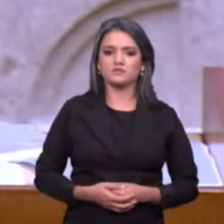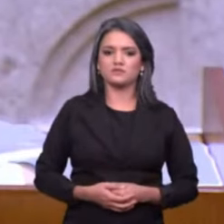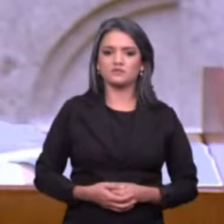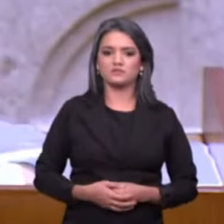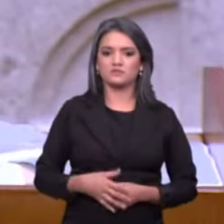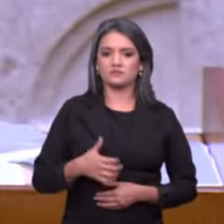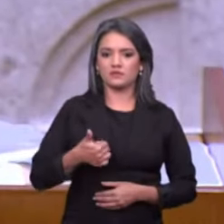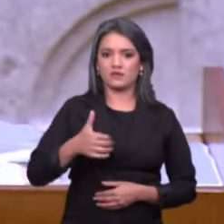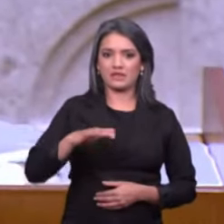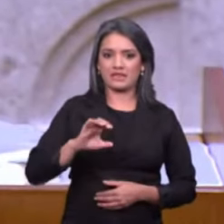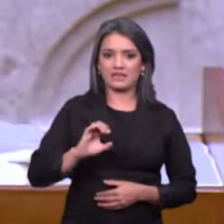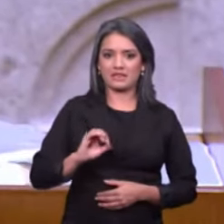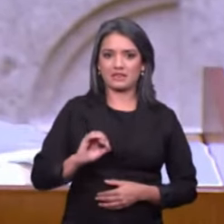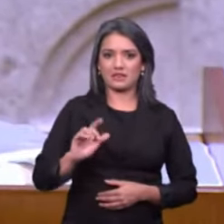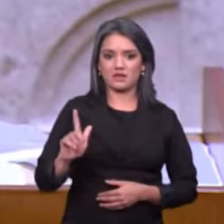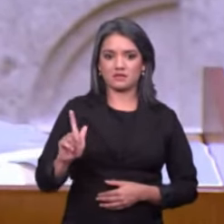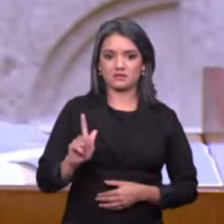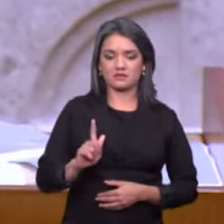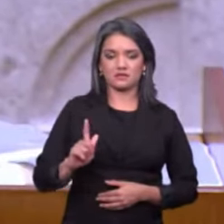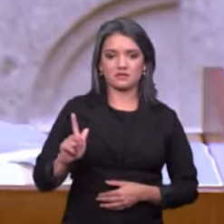em 10 gramas.